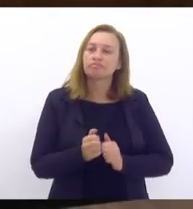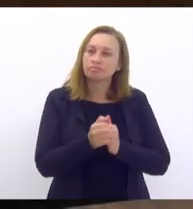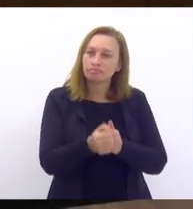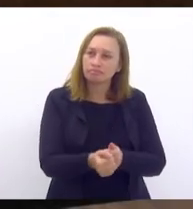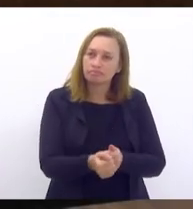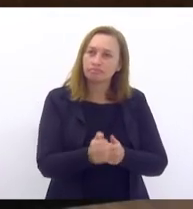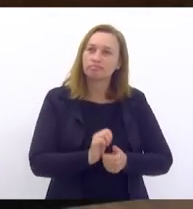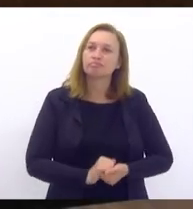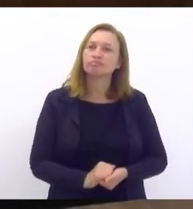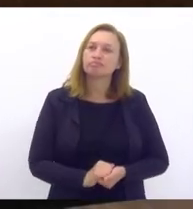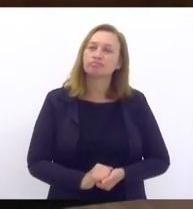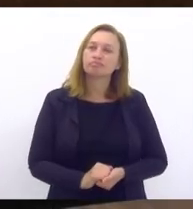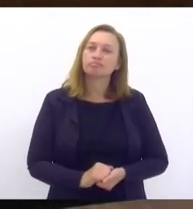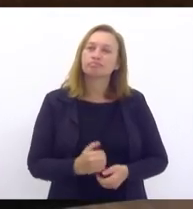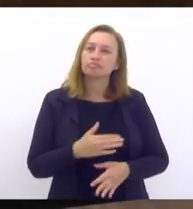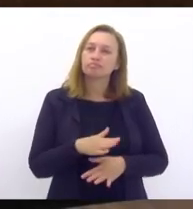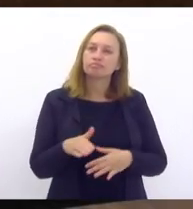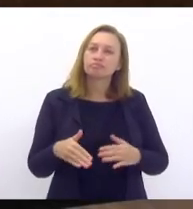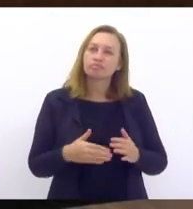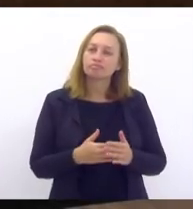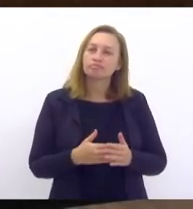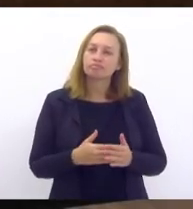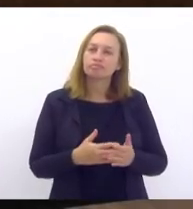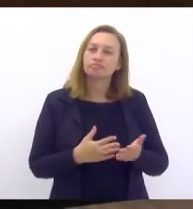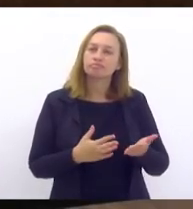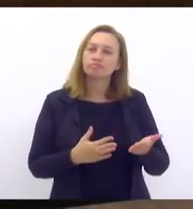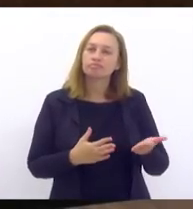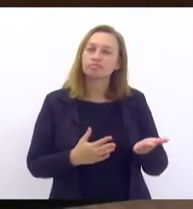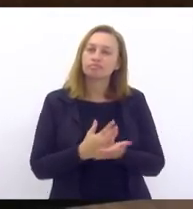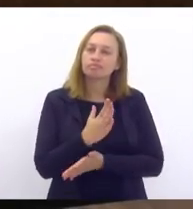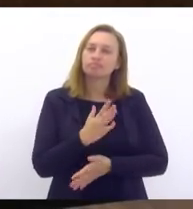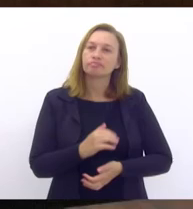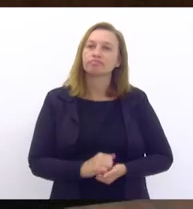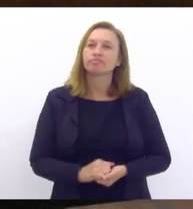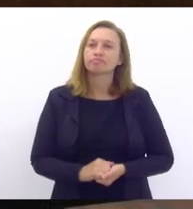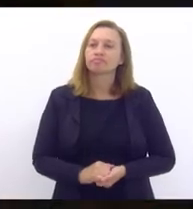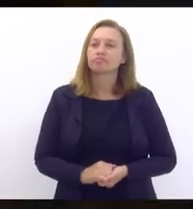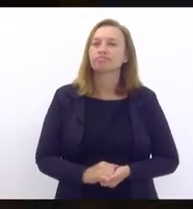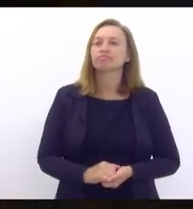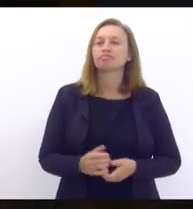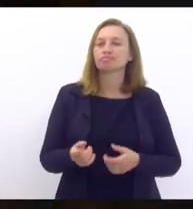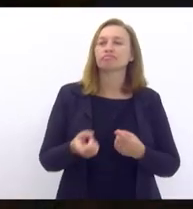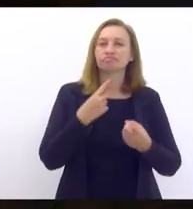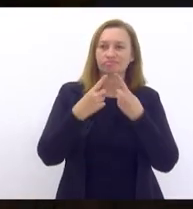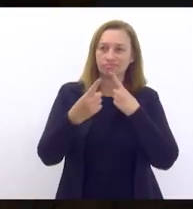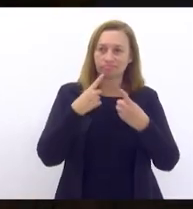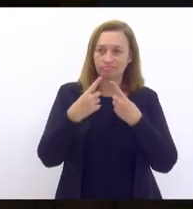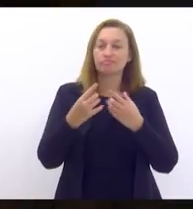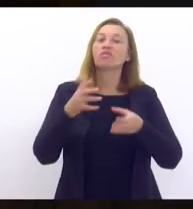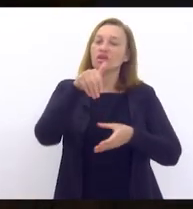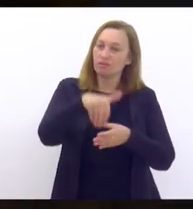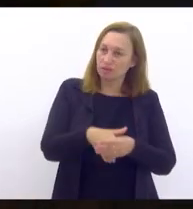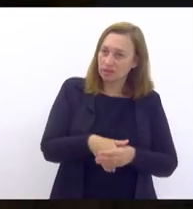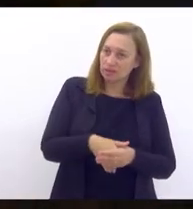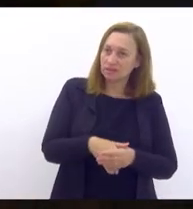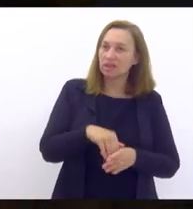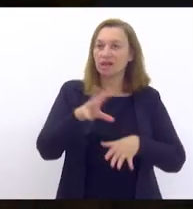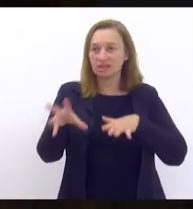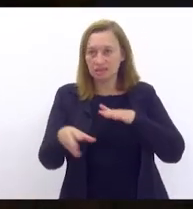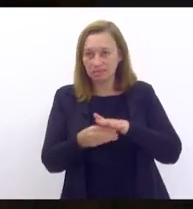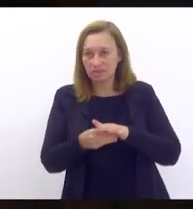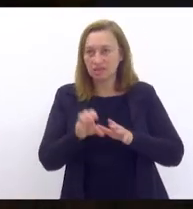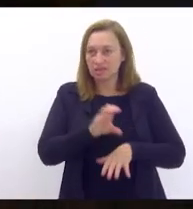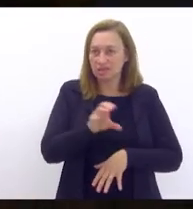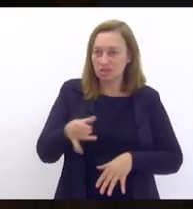Acompanho todos aqueles que votaram favoravelmente. Com os pareceres emitidos em votação, as emendas da